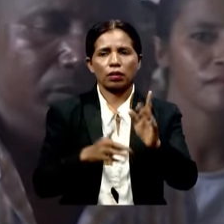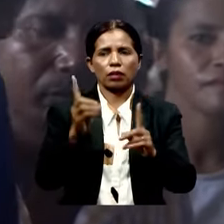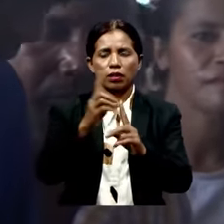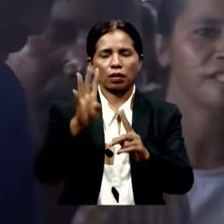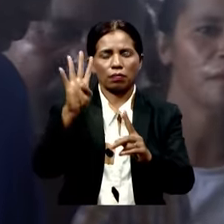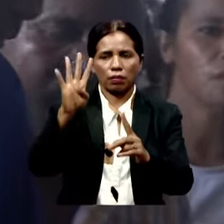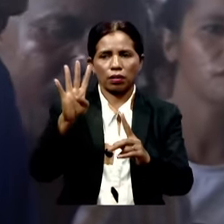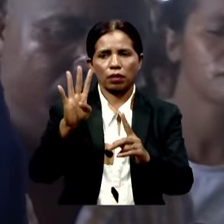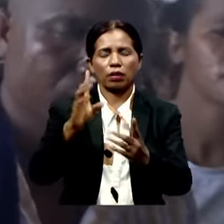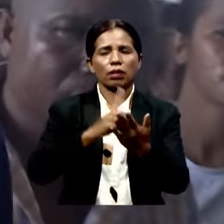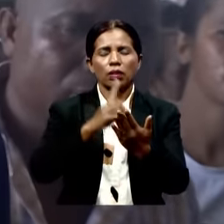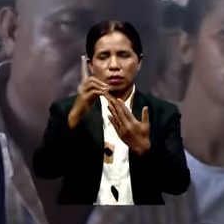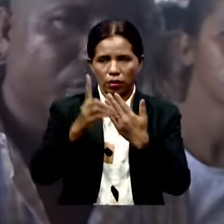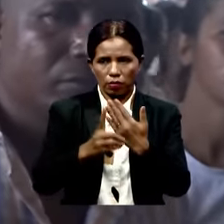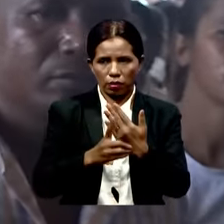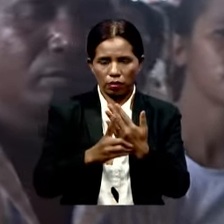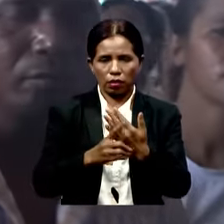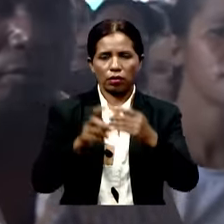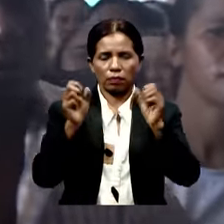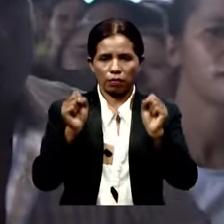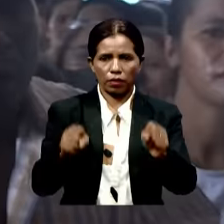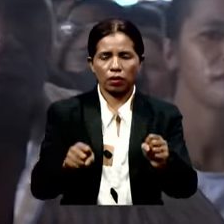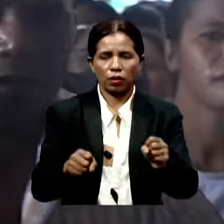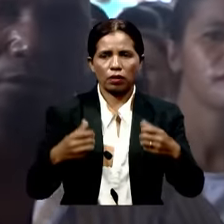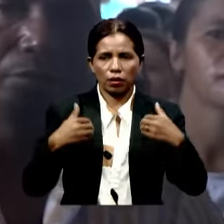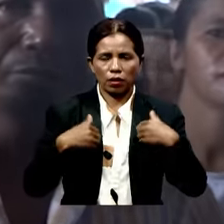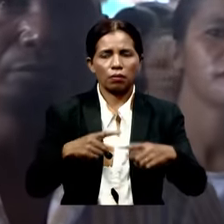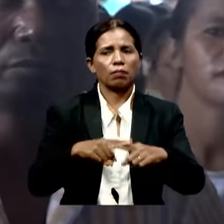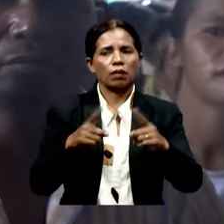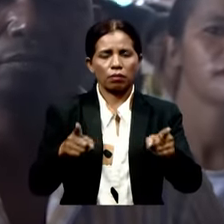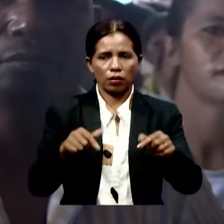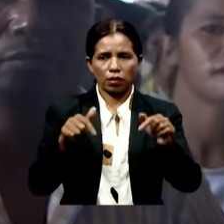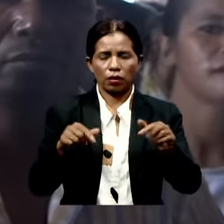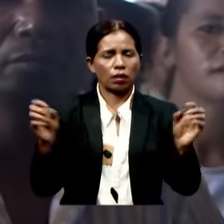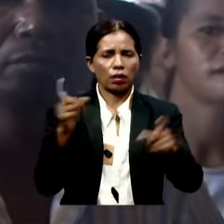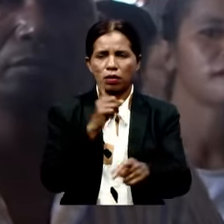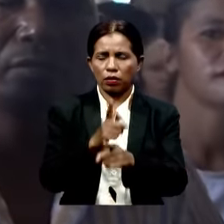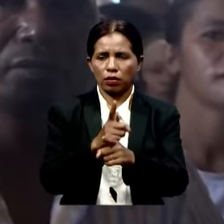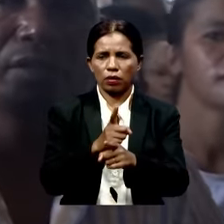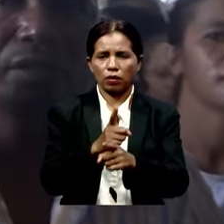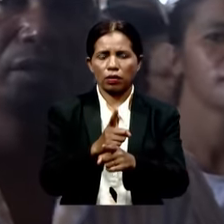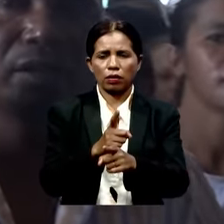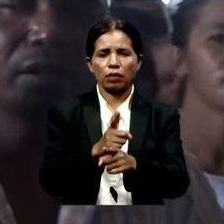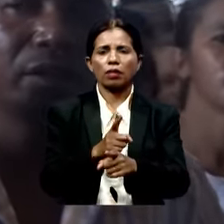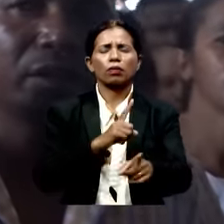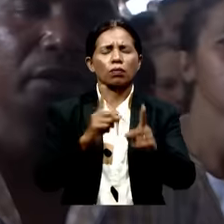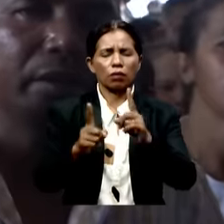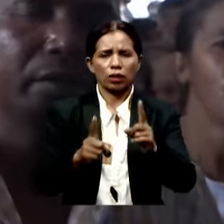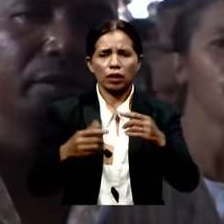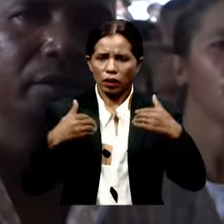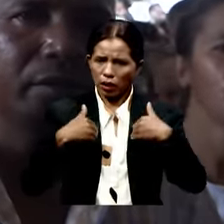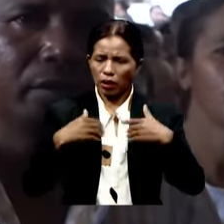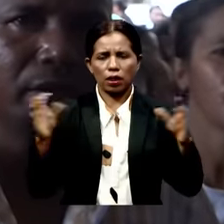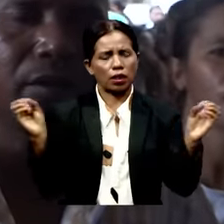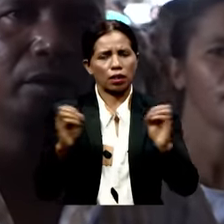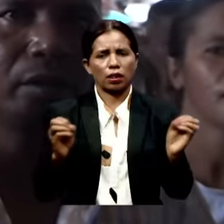4 de desembro maka atu akontese mas idanemos la claro atu akontese dunia online.